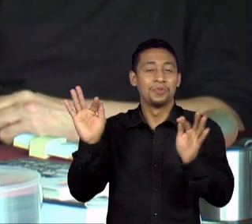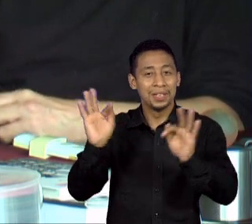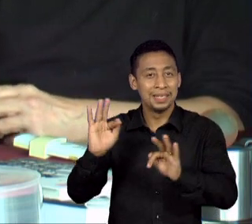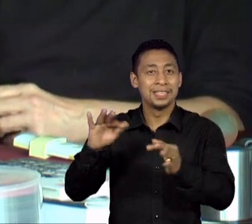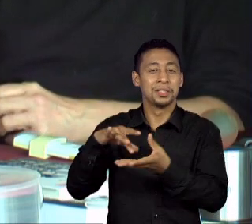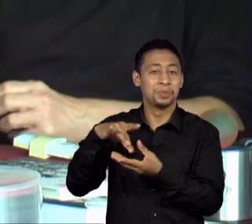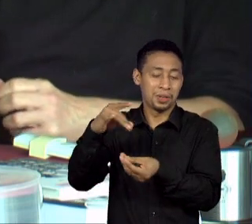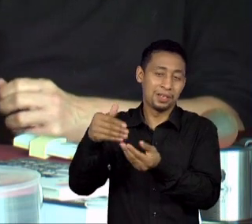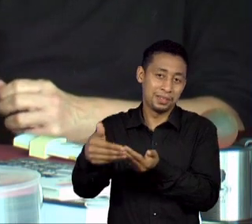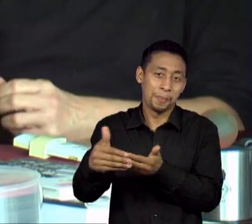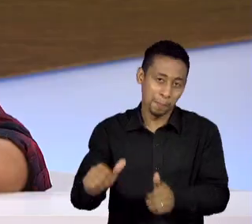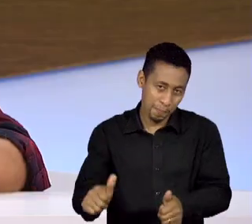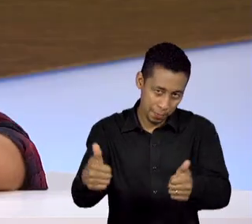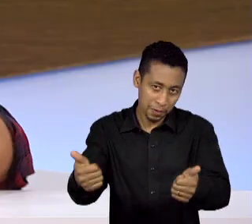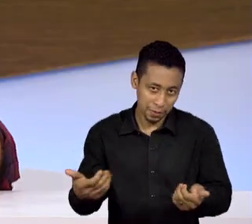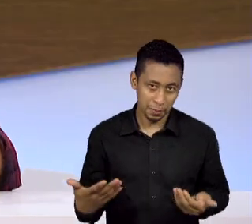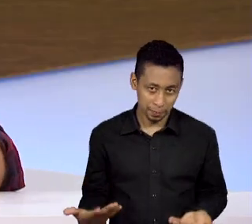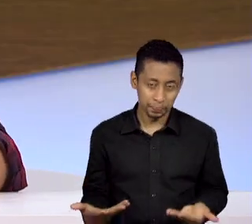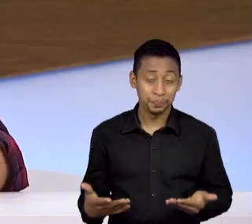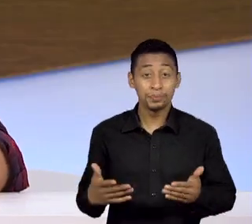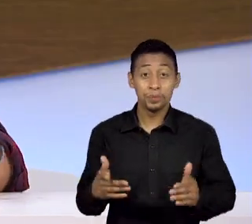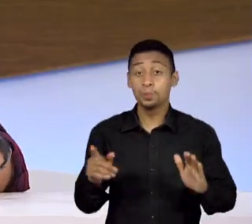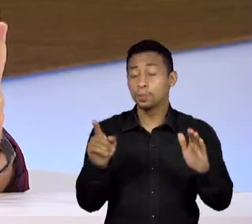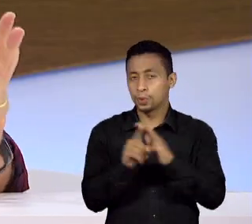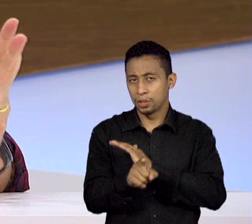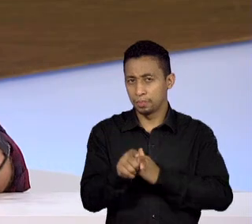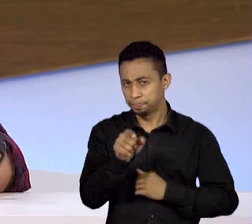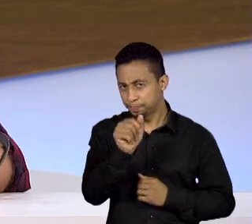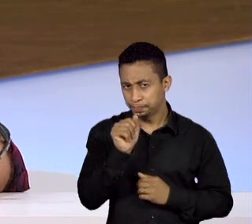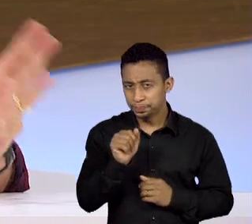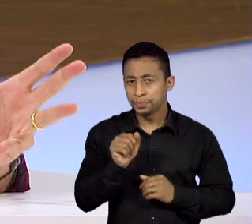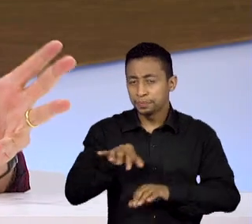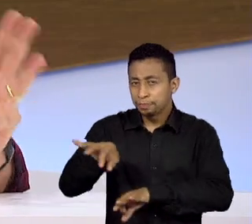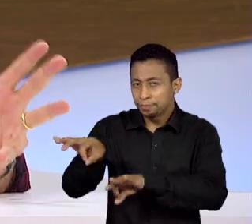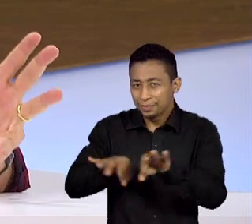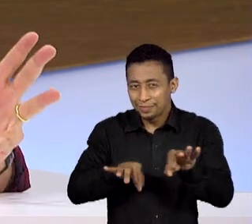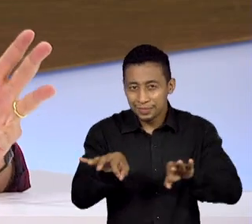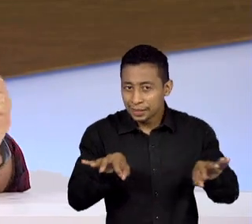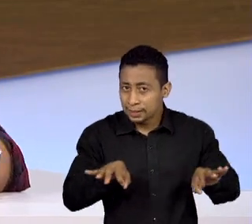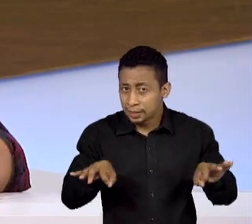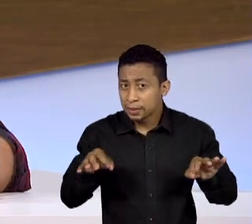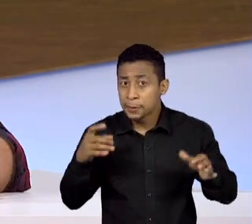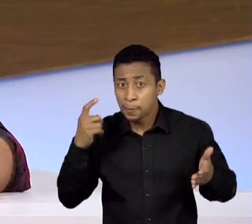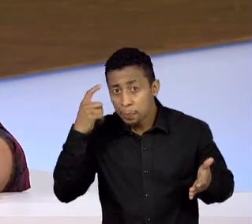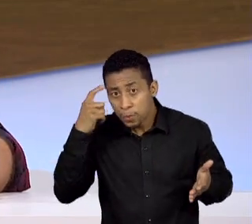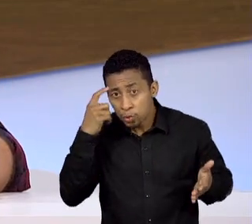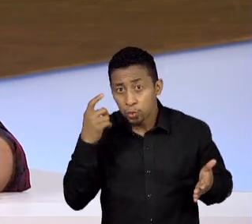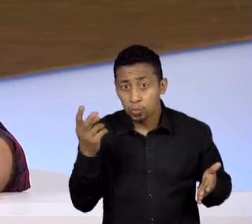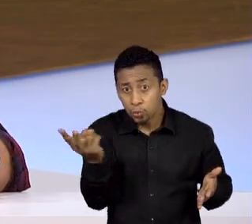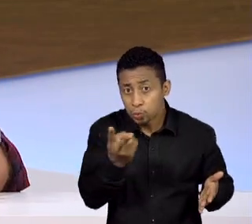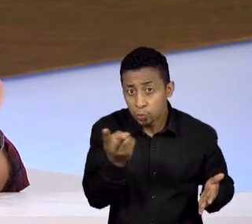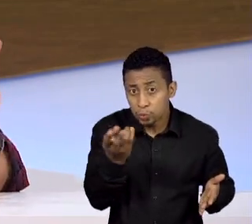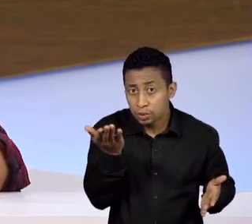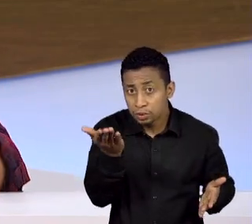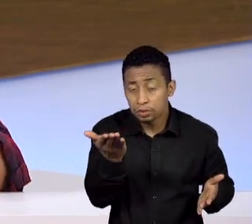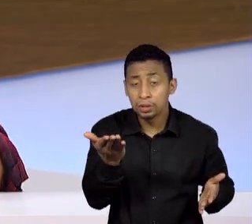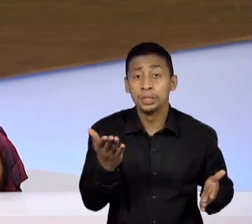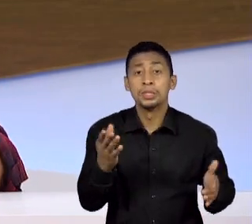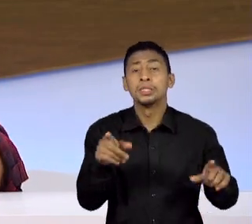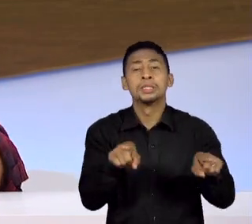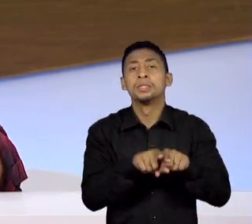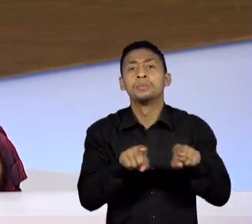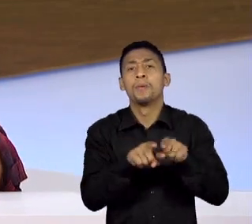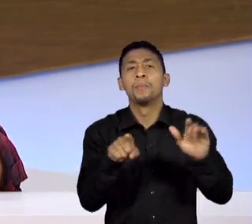democrático, digamos assim. Eu queria saber até que ponto essa construção foi pensada por vocês e queria perguntar também